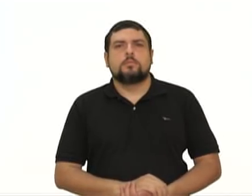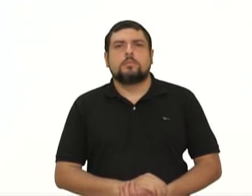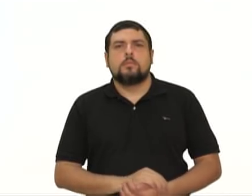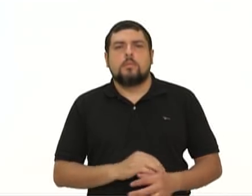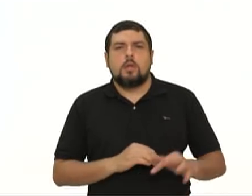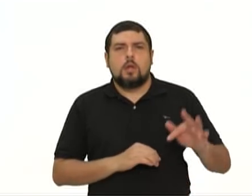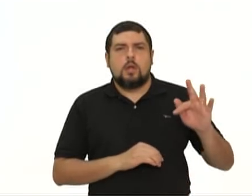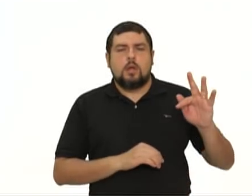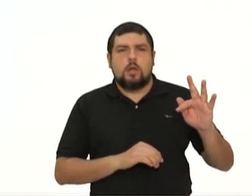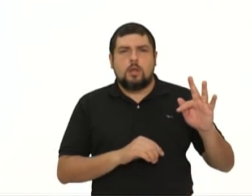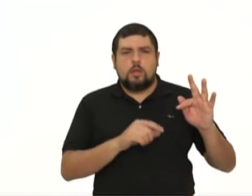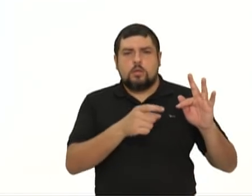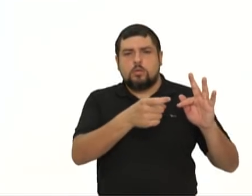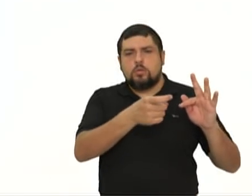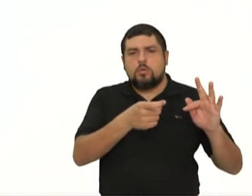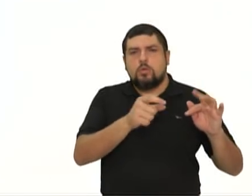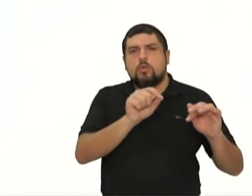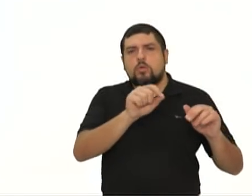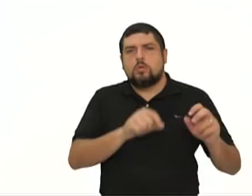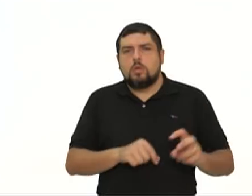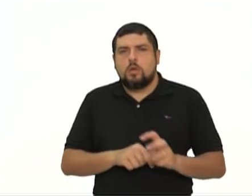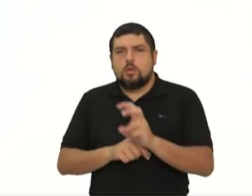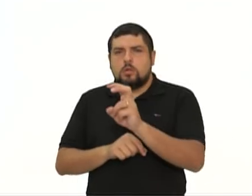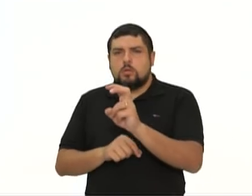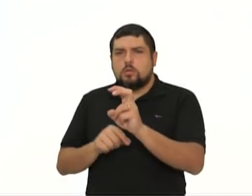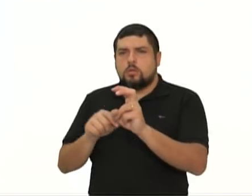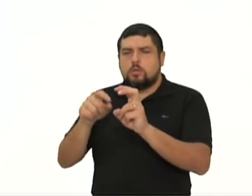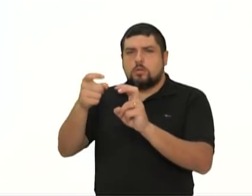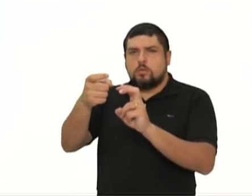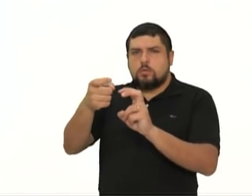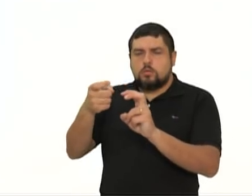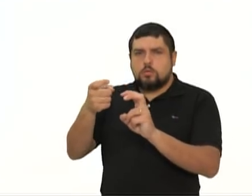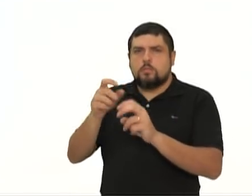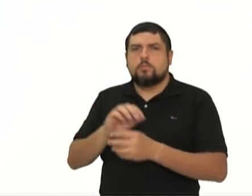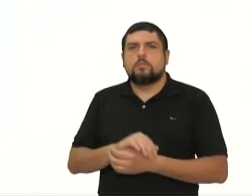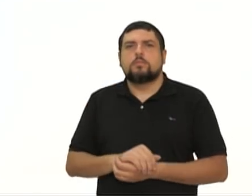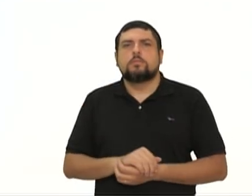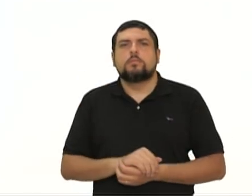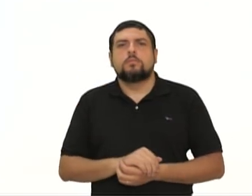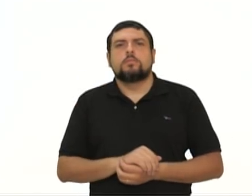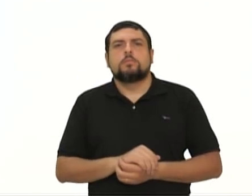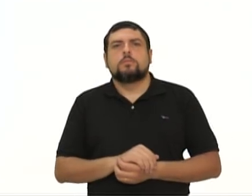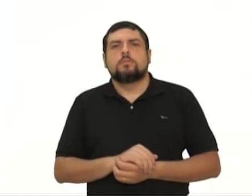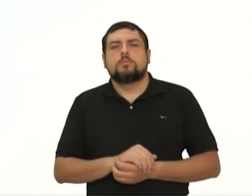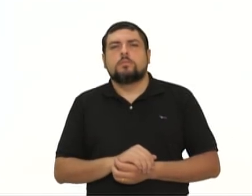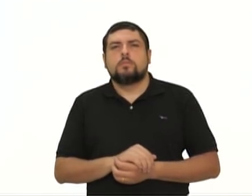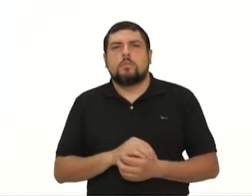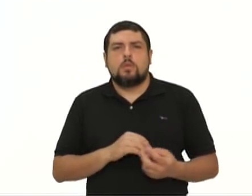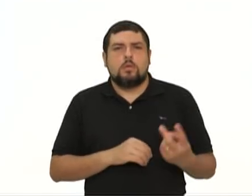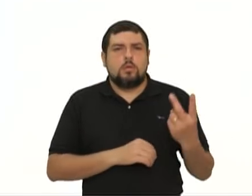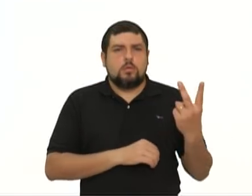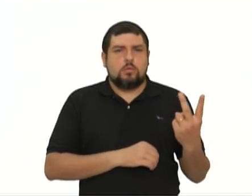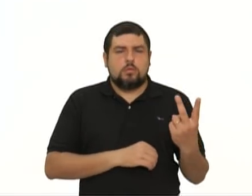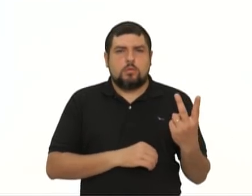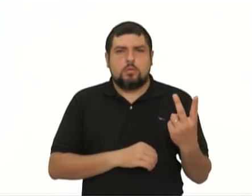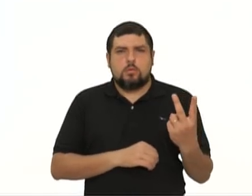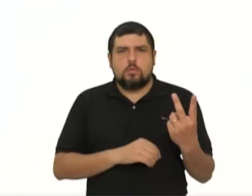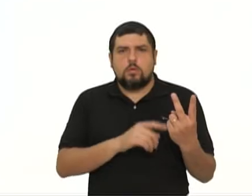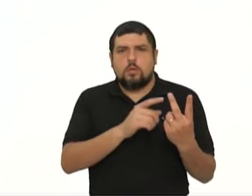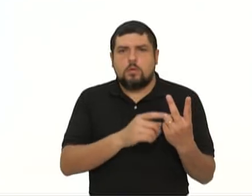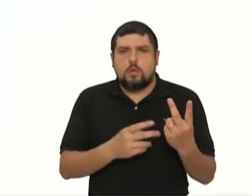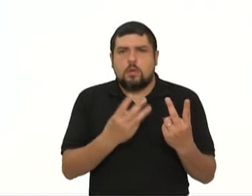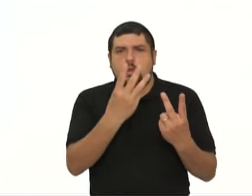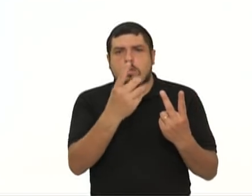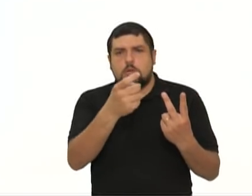igual a 5 elevado a x. A variável está no expoente. 2 elevado a 3x mais 1. A variável está